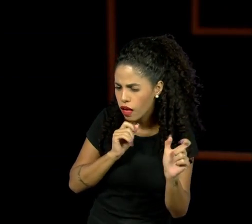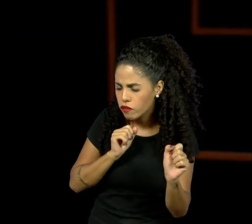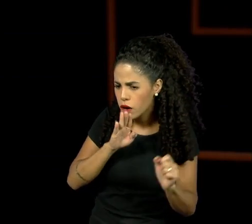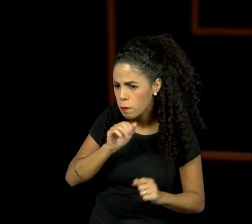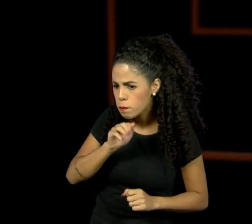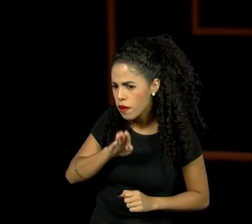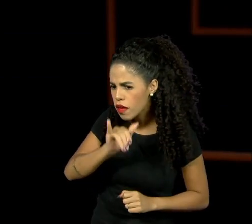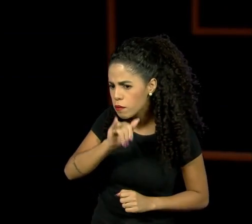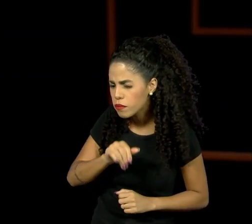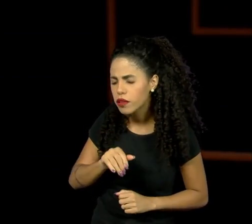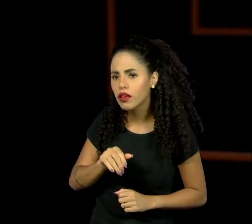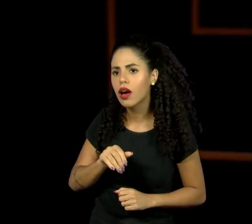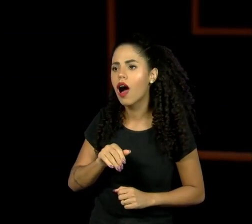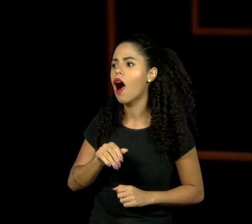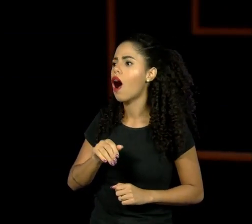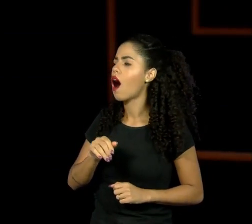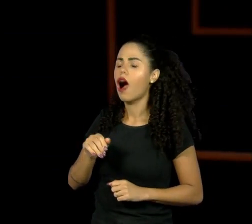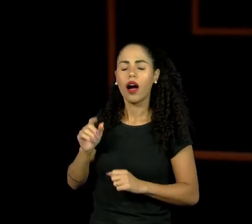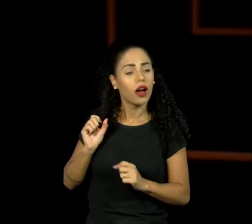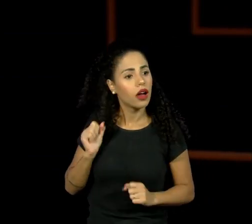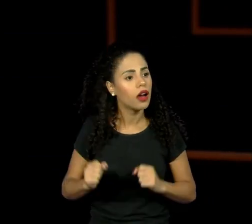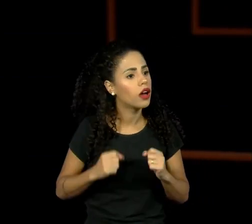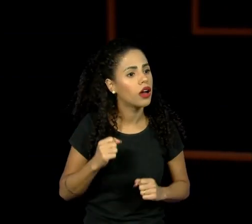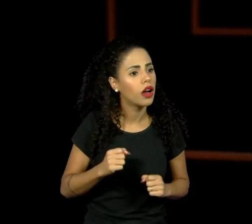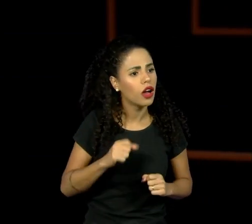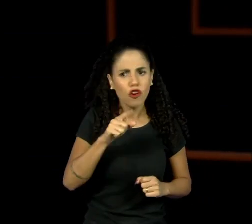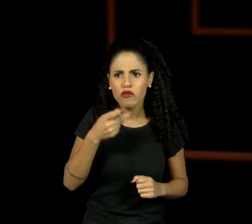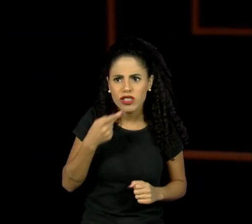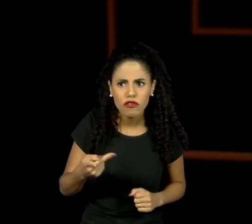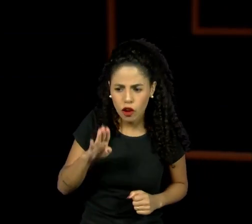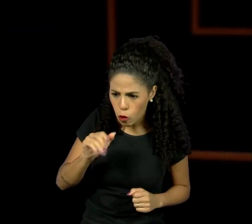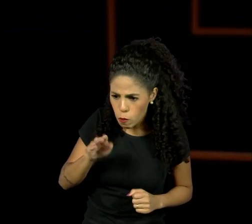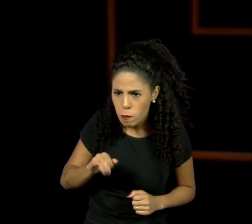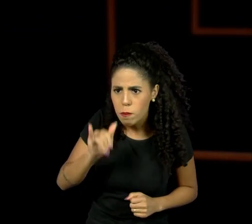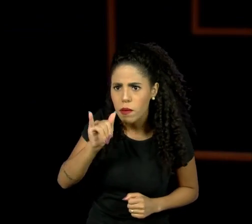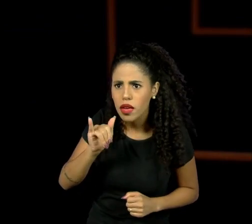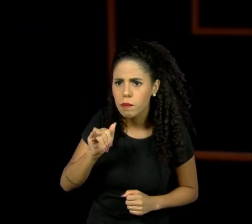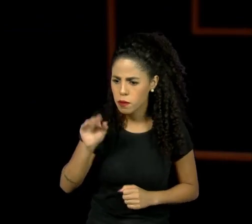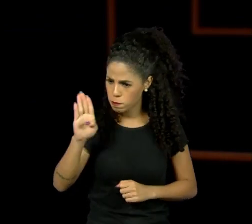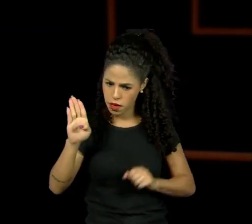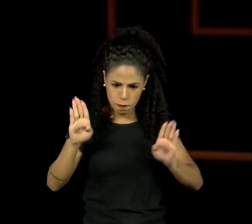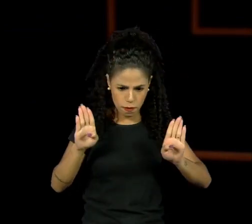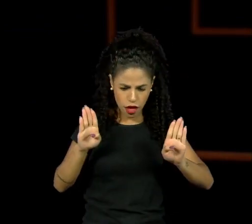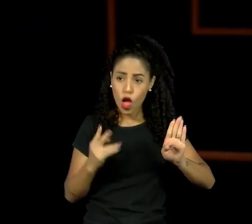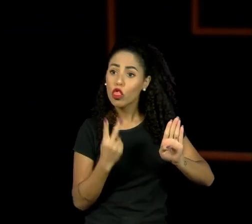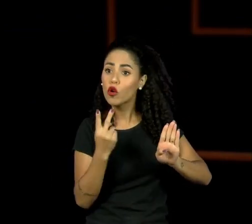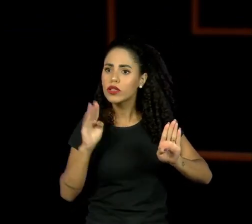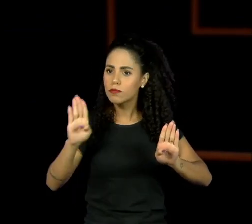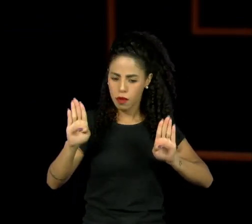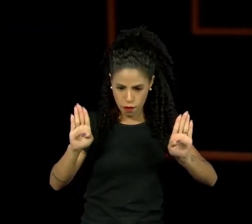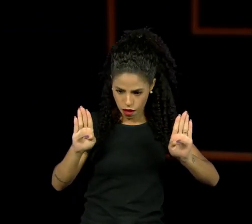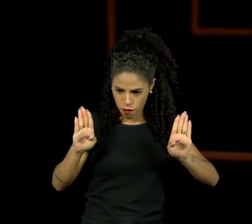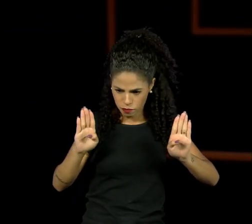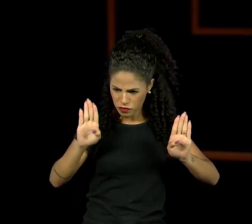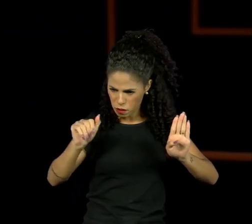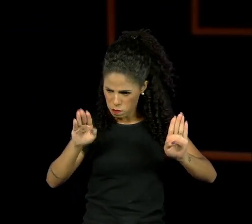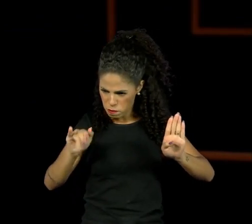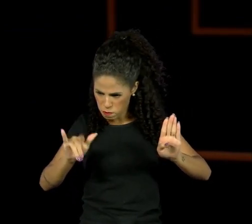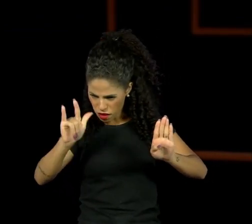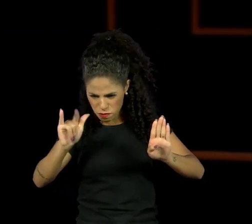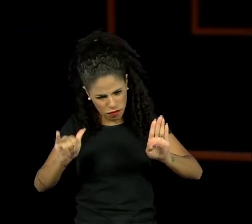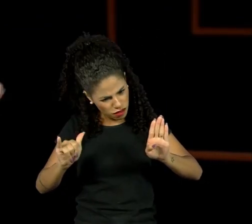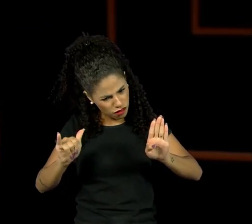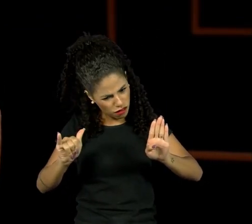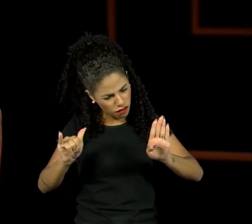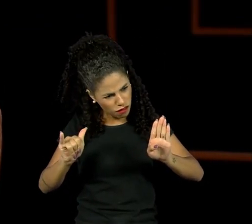Baby. Ah, é? É, porque eu queria os 2 B da Brigitte Bardot. Ele falou, já que Bebê é ela, Baby é você. Ele falou, então tá bom. Eu falei, mas quem é essa Baby Consuelo? Ah, é